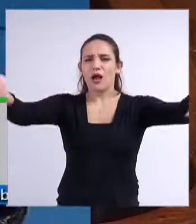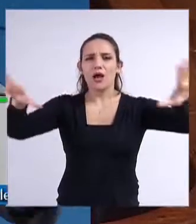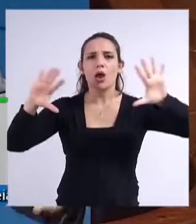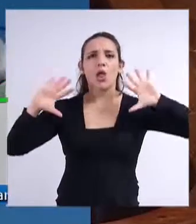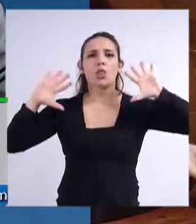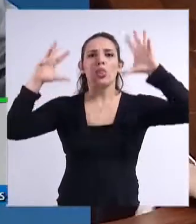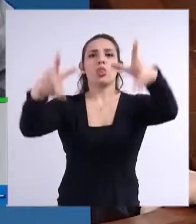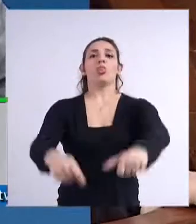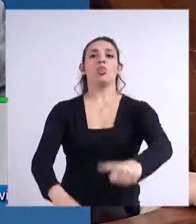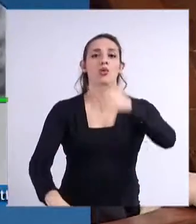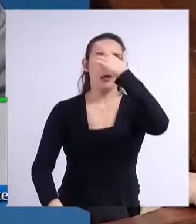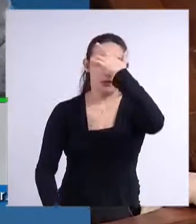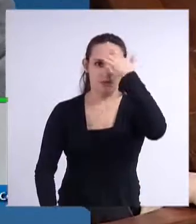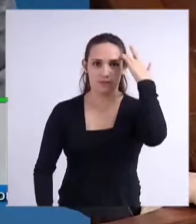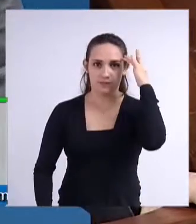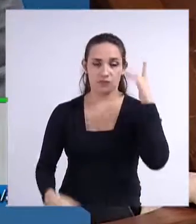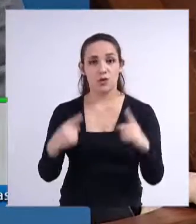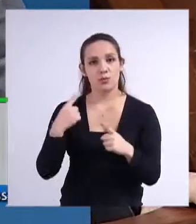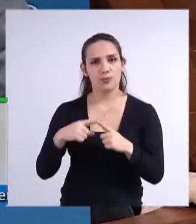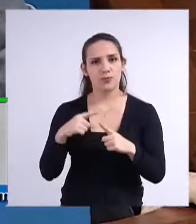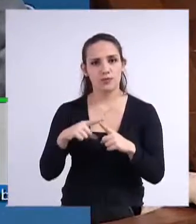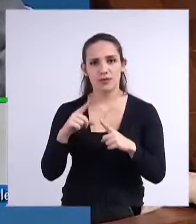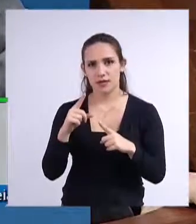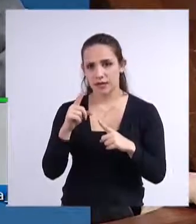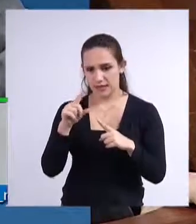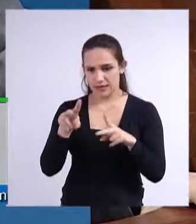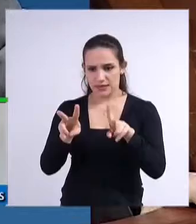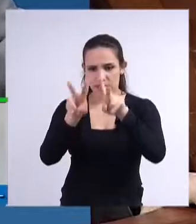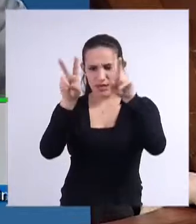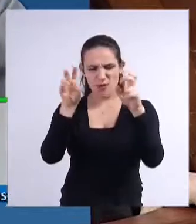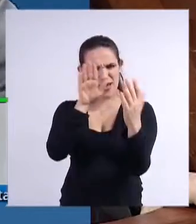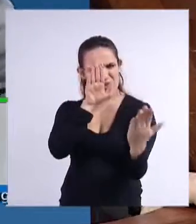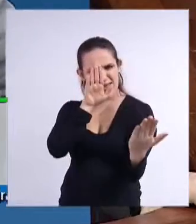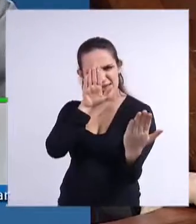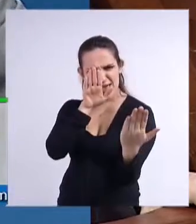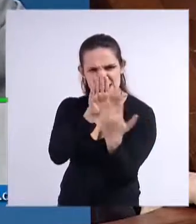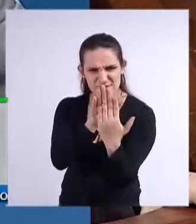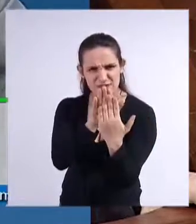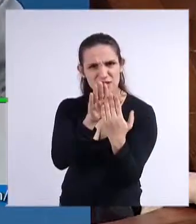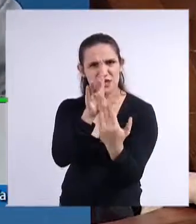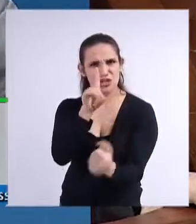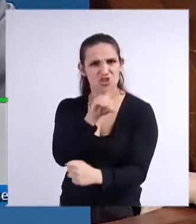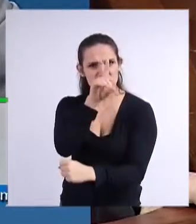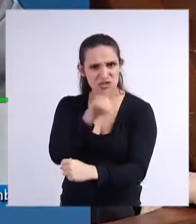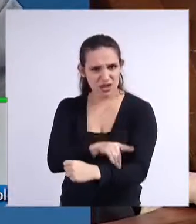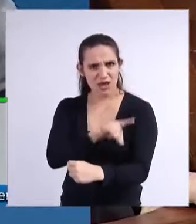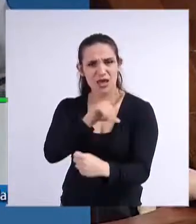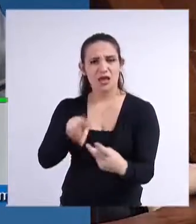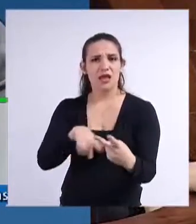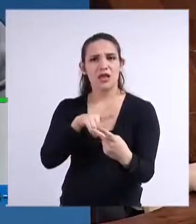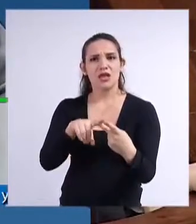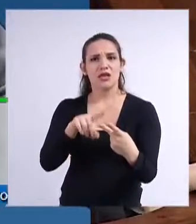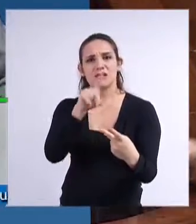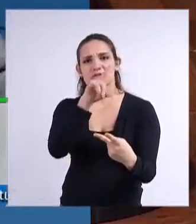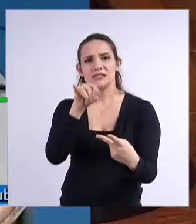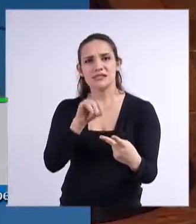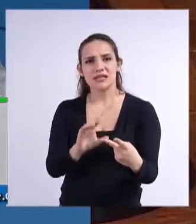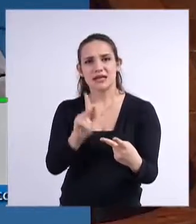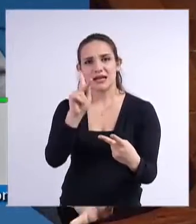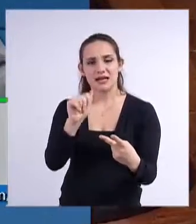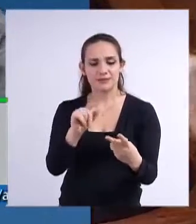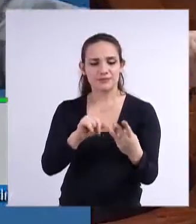o conceito de enfrentamento da dengue, da chikungunya, do zika,